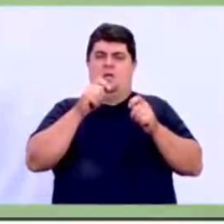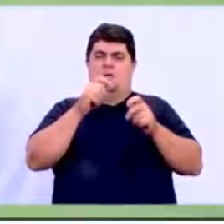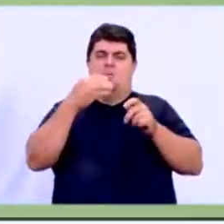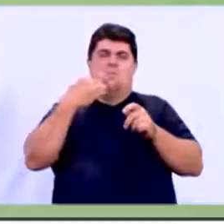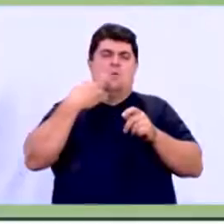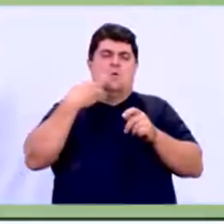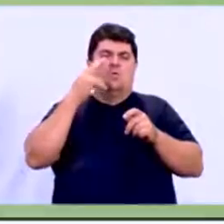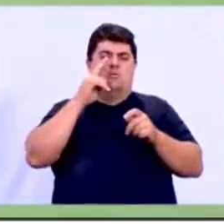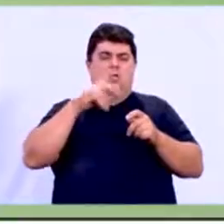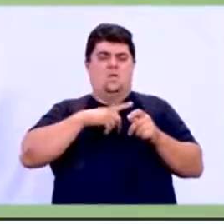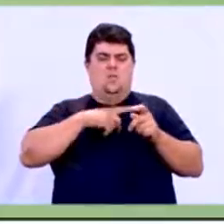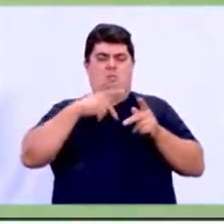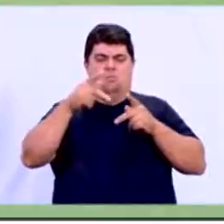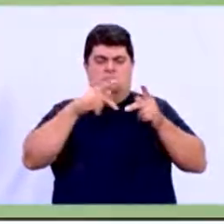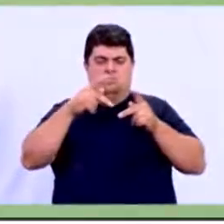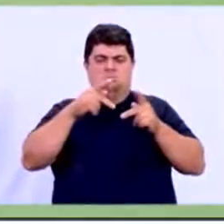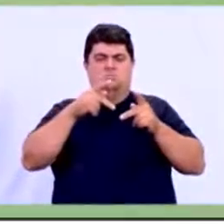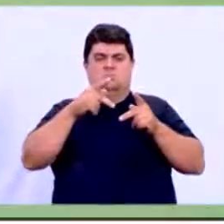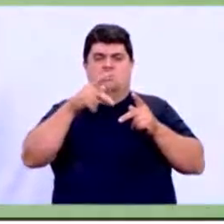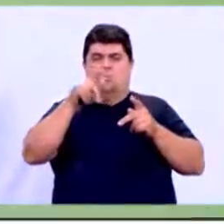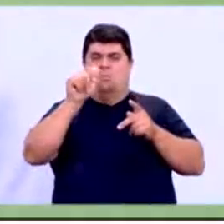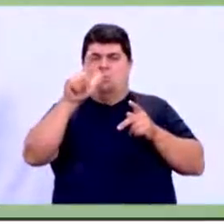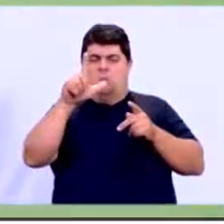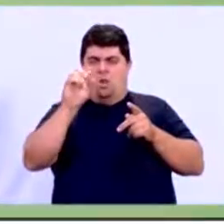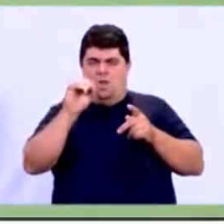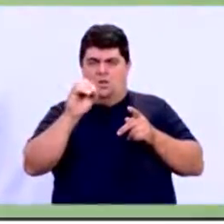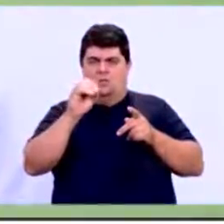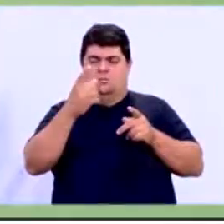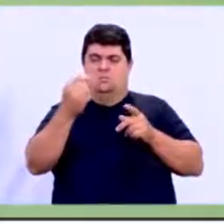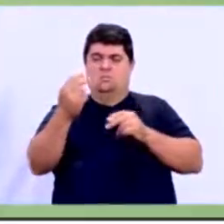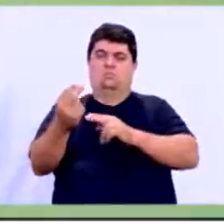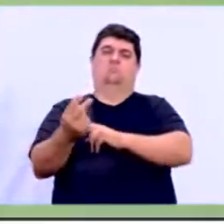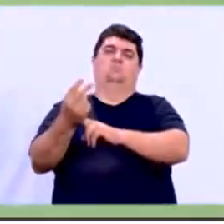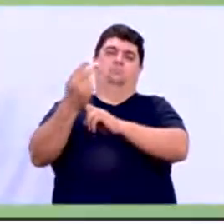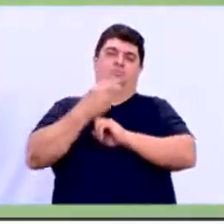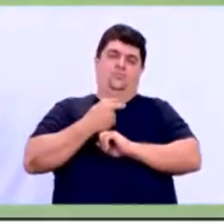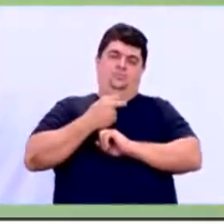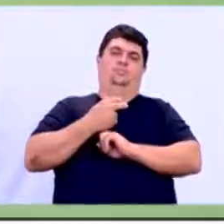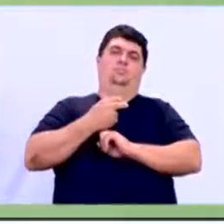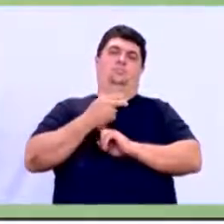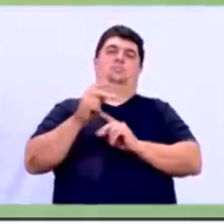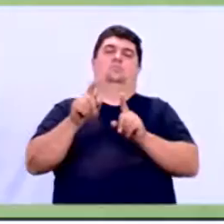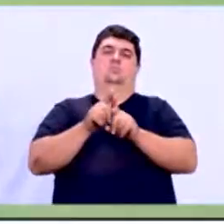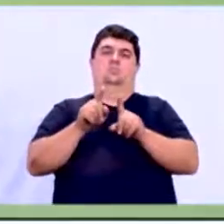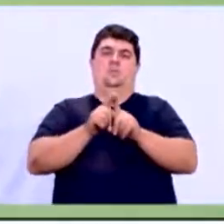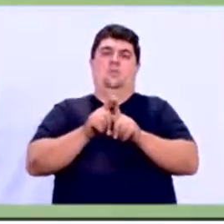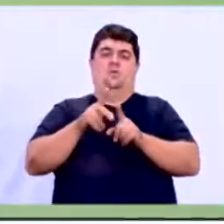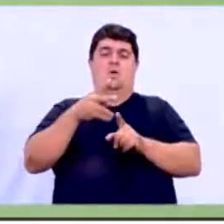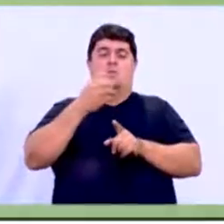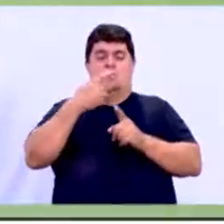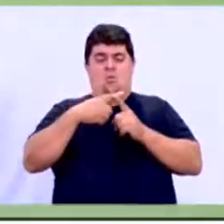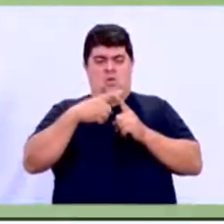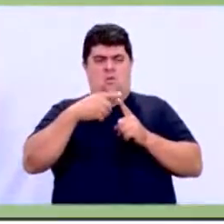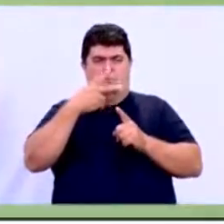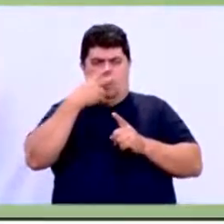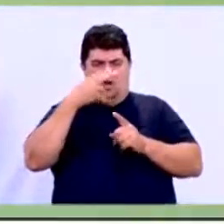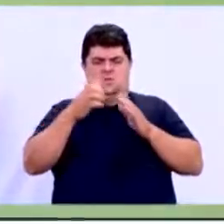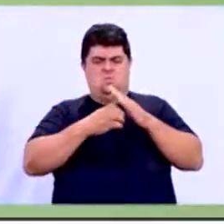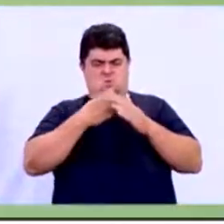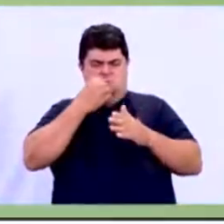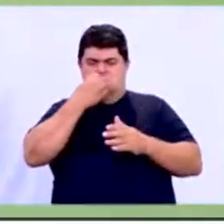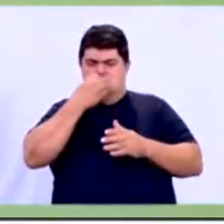financiamento e ou sócios. Então, o plano de negócio é